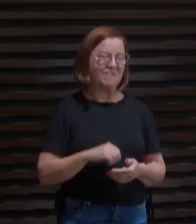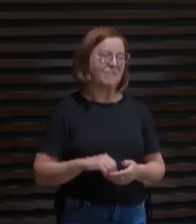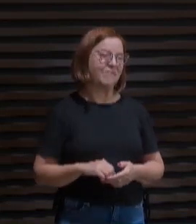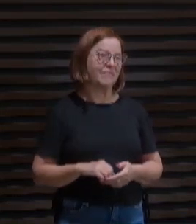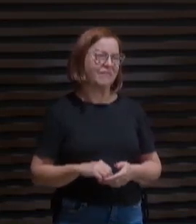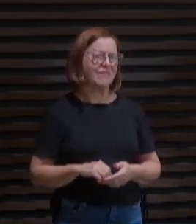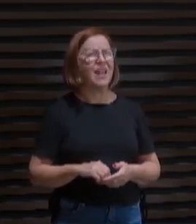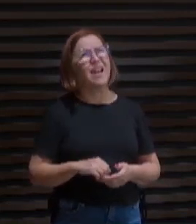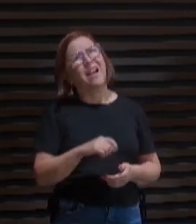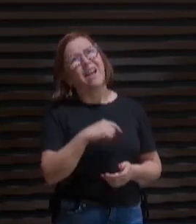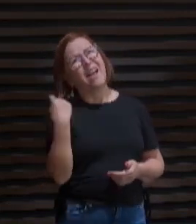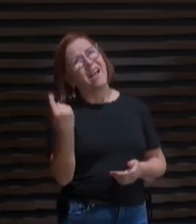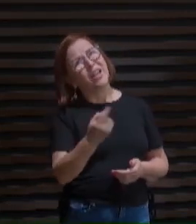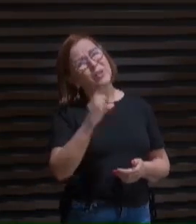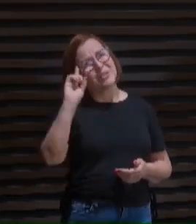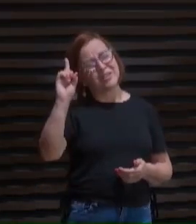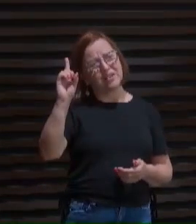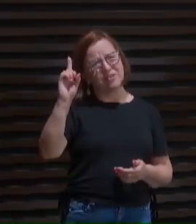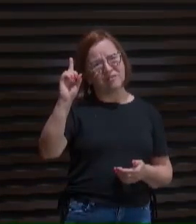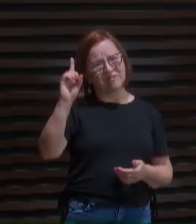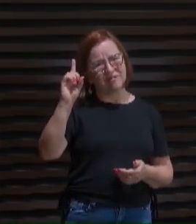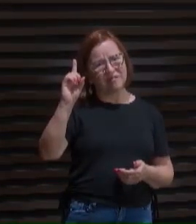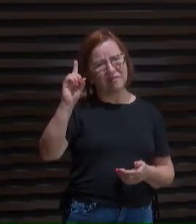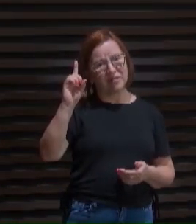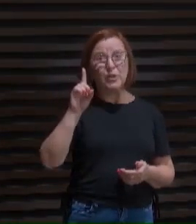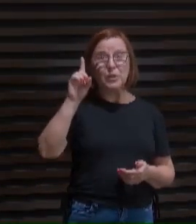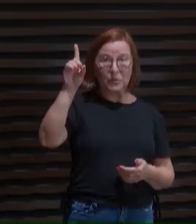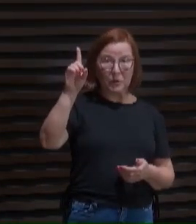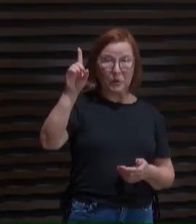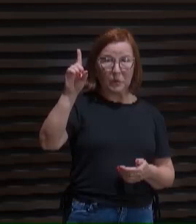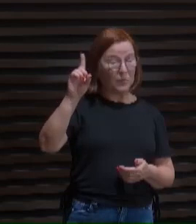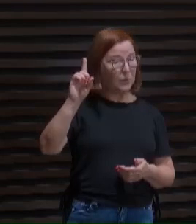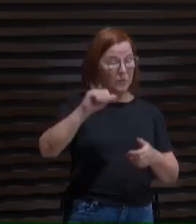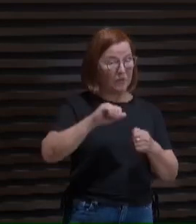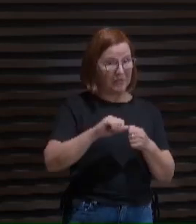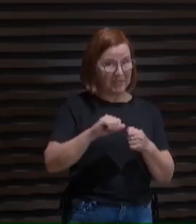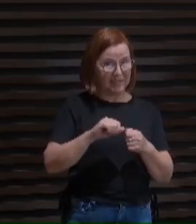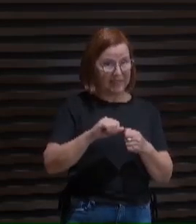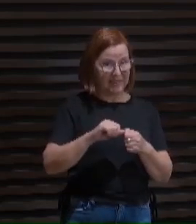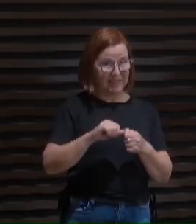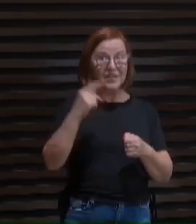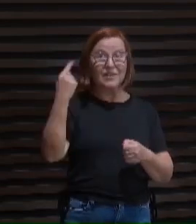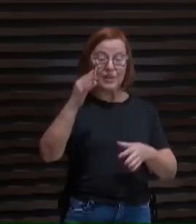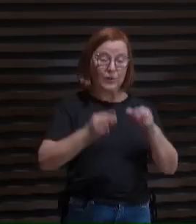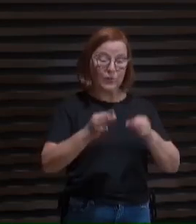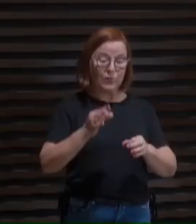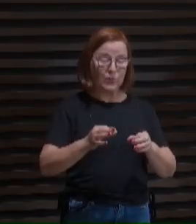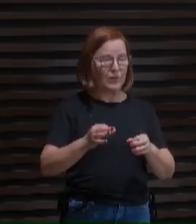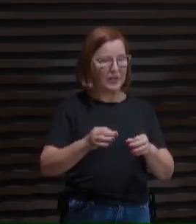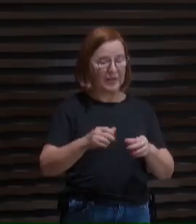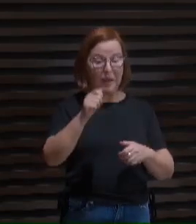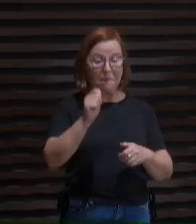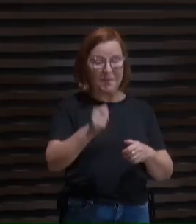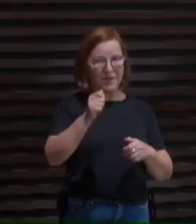Ah, nosso Deus, acaso não executarás tu o teu julgamento contra eles? Porque nós não